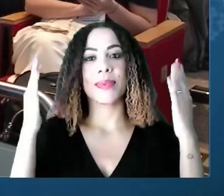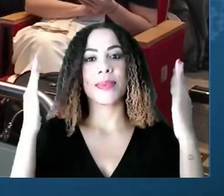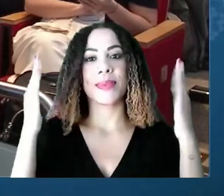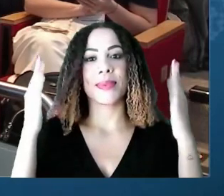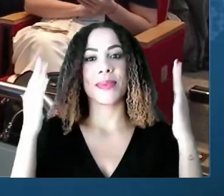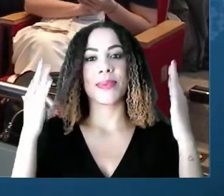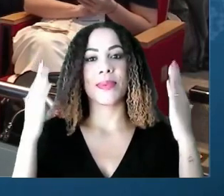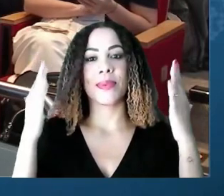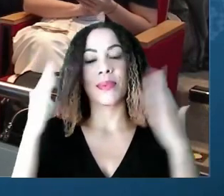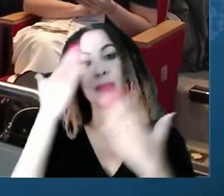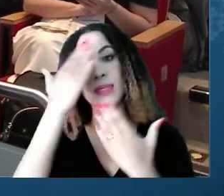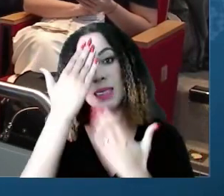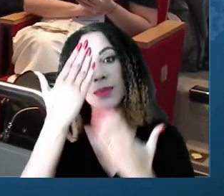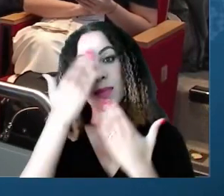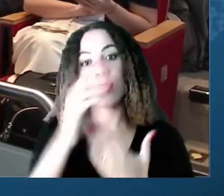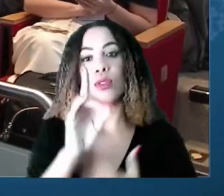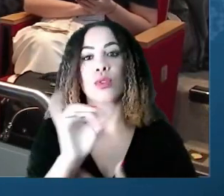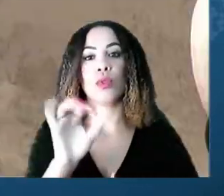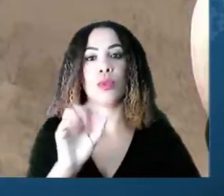Obrigada, Diogo.